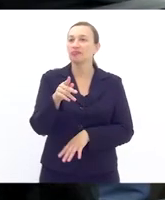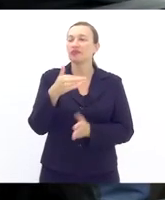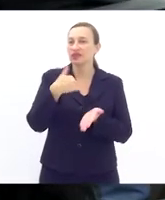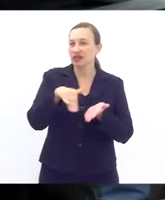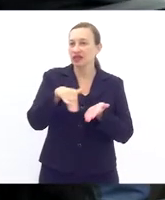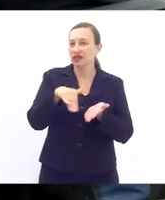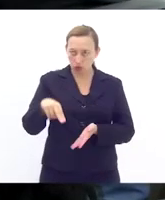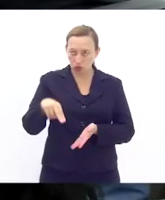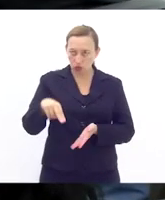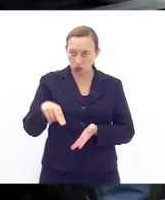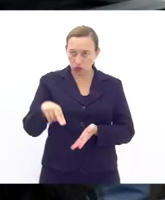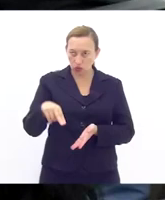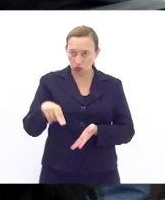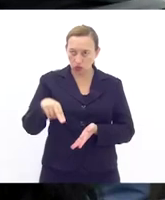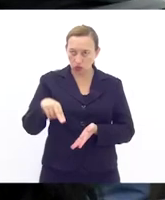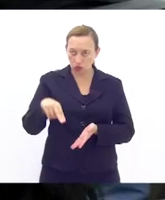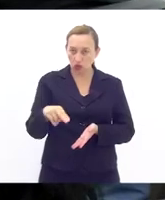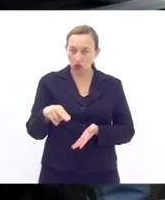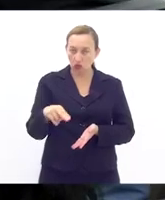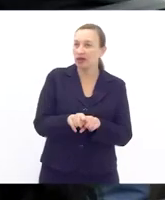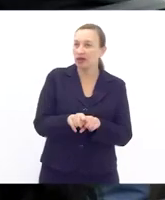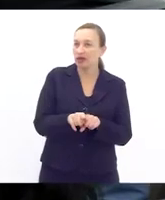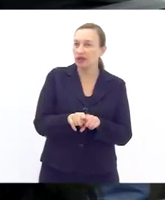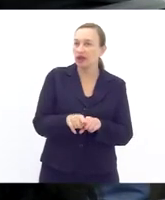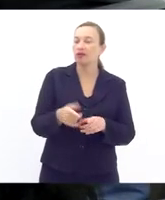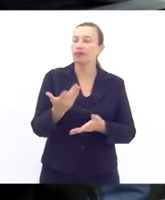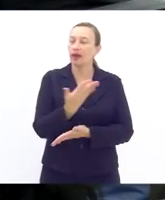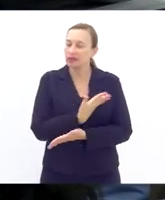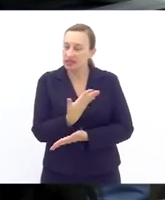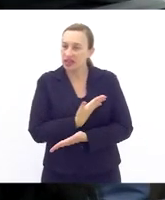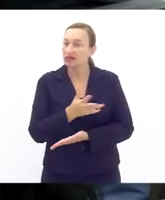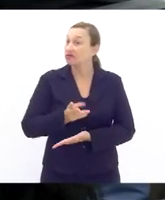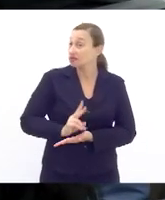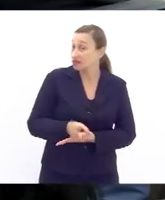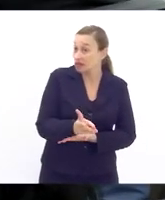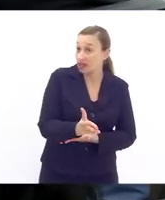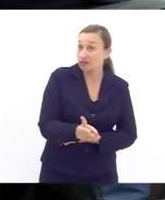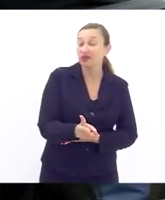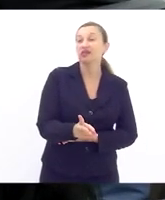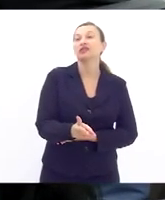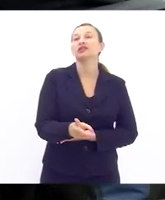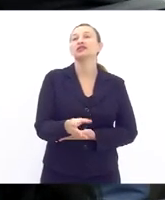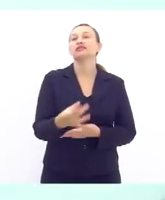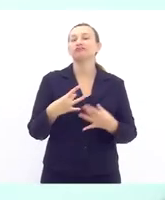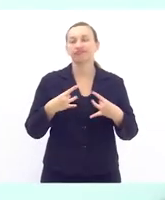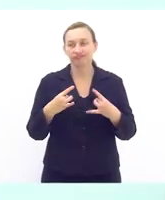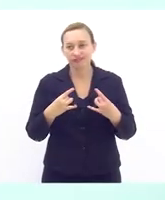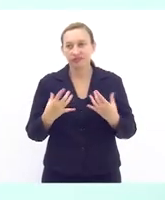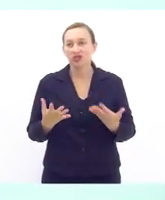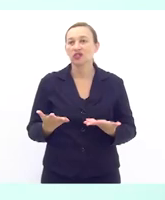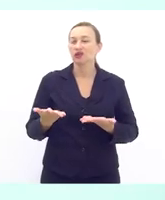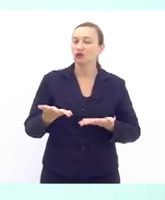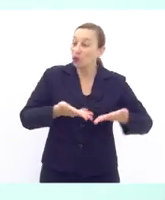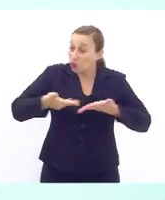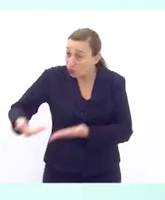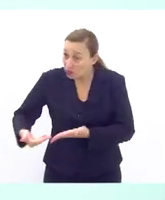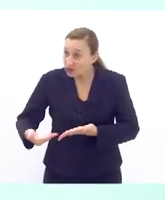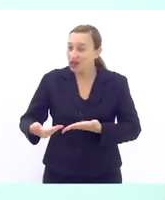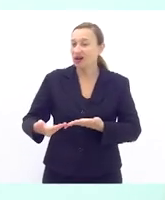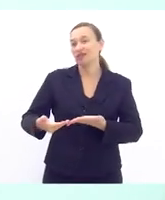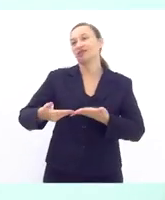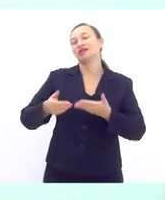pela pela cortesia deferência e amizade de sempre sempre se fazem presente quando convidados